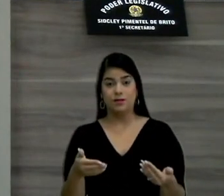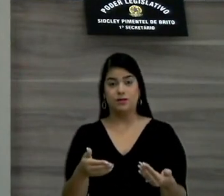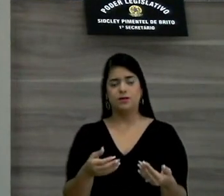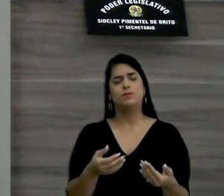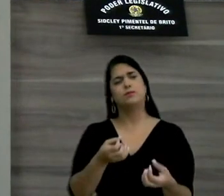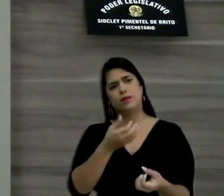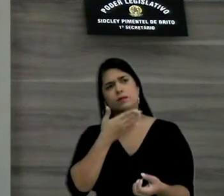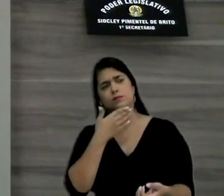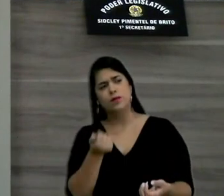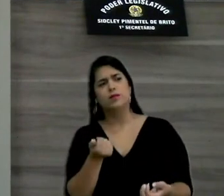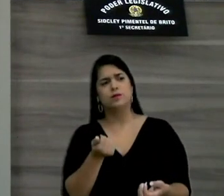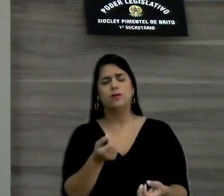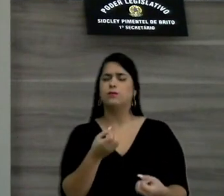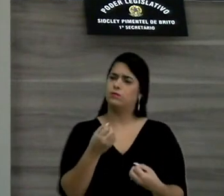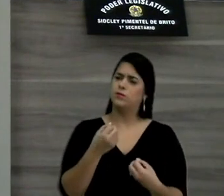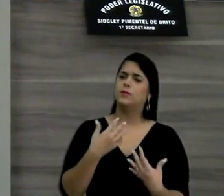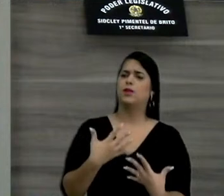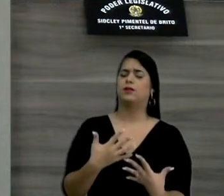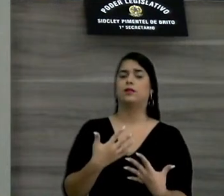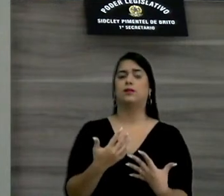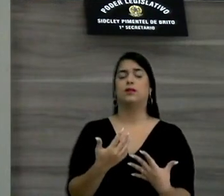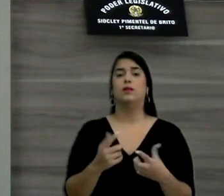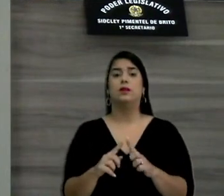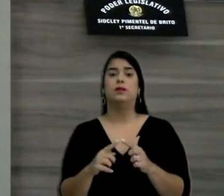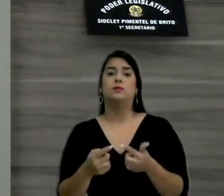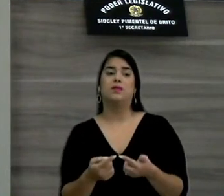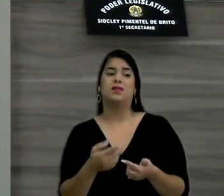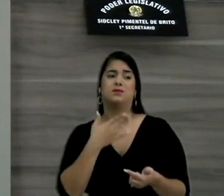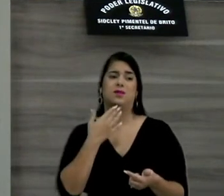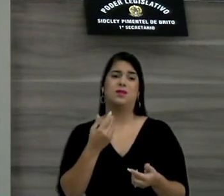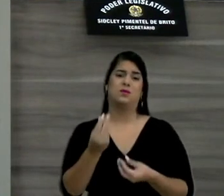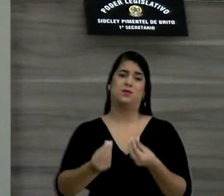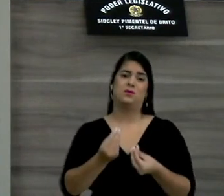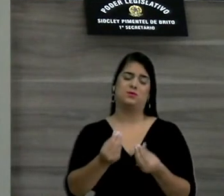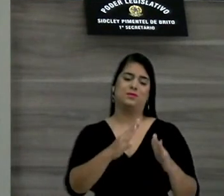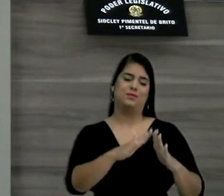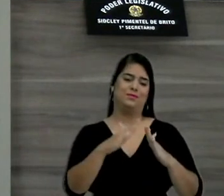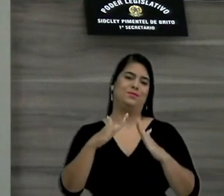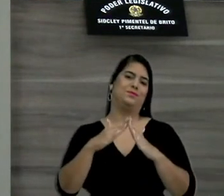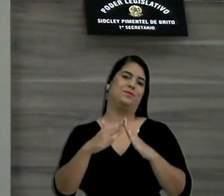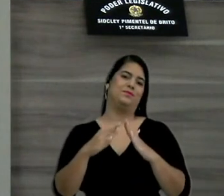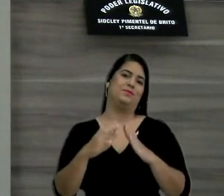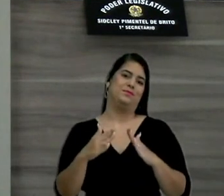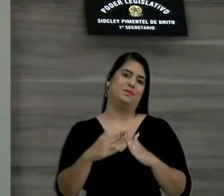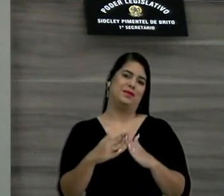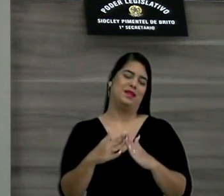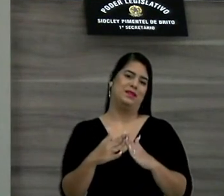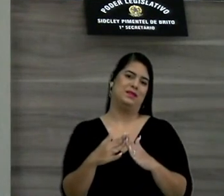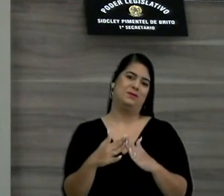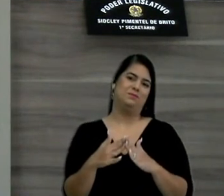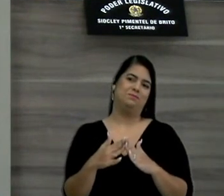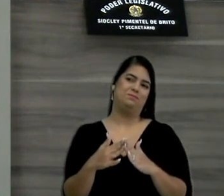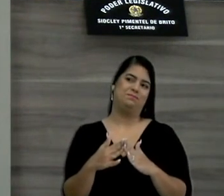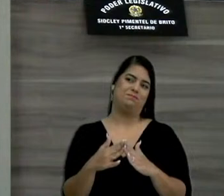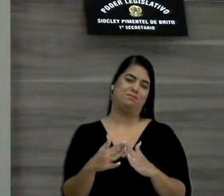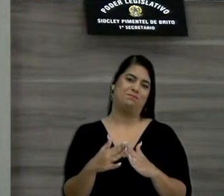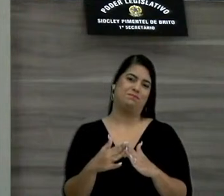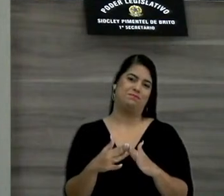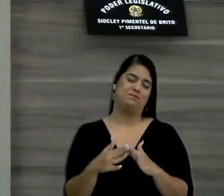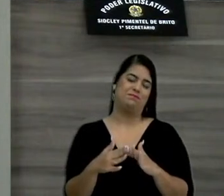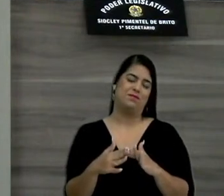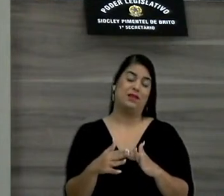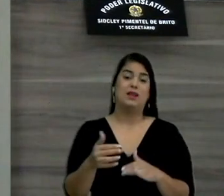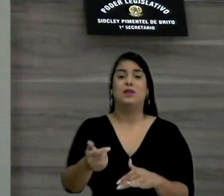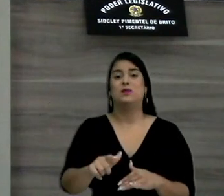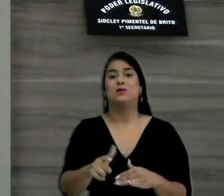casa se fosse disponibilizado o r Cary que na verdade ele já teve alta há um ano mas não vem para casa porque não dispõe